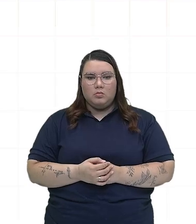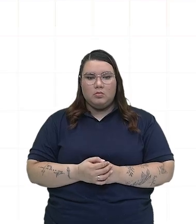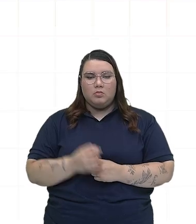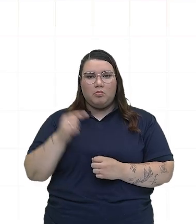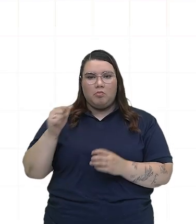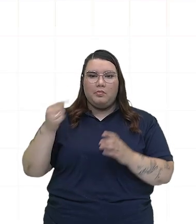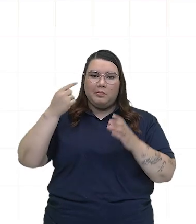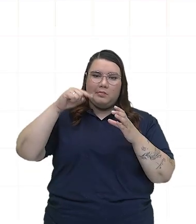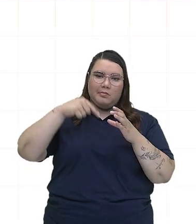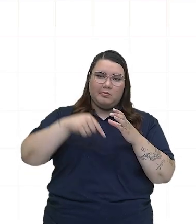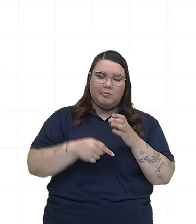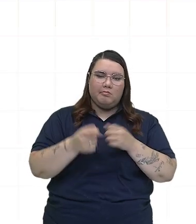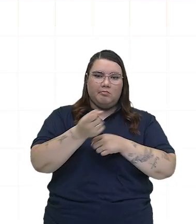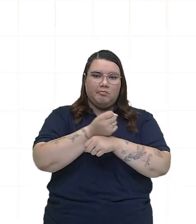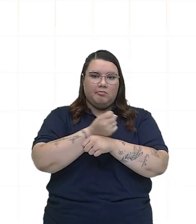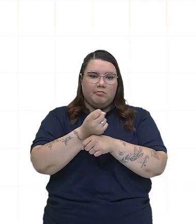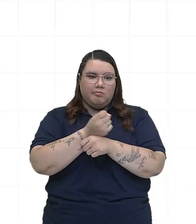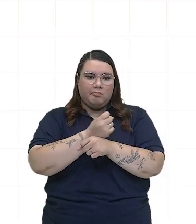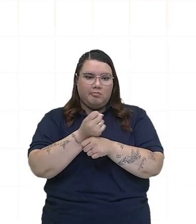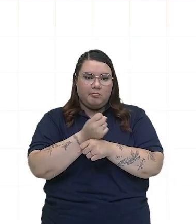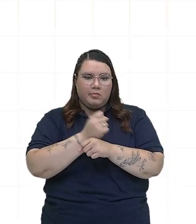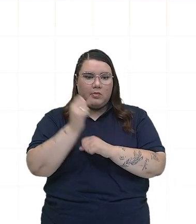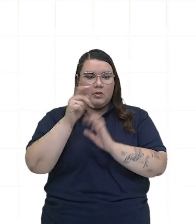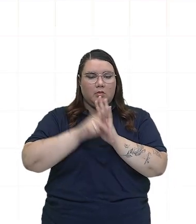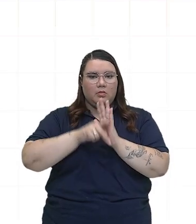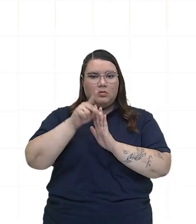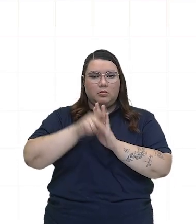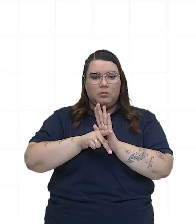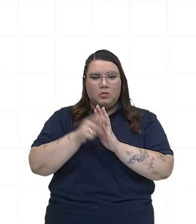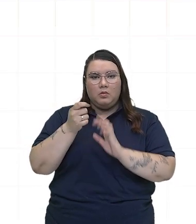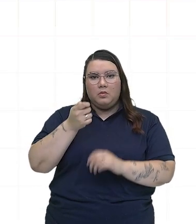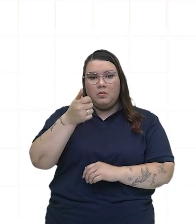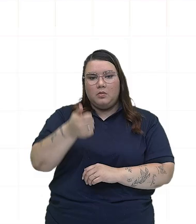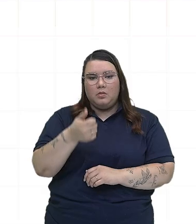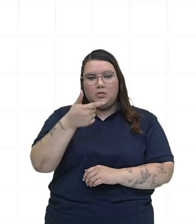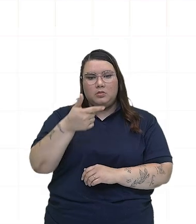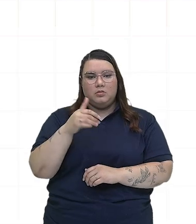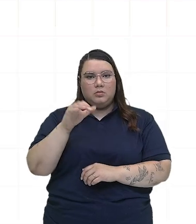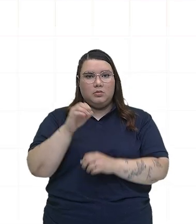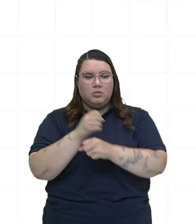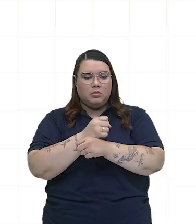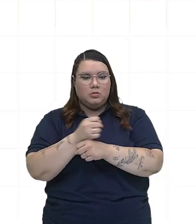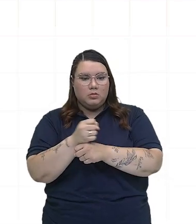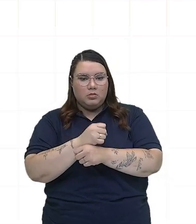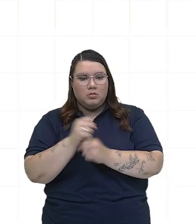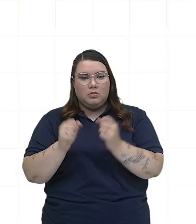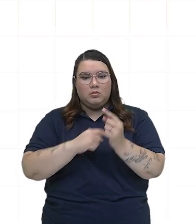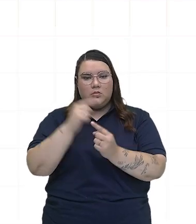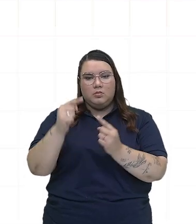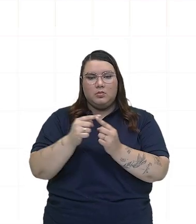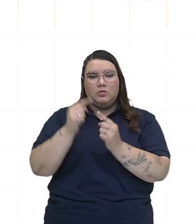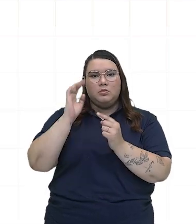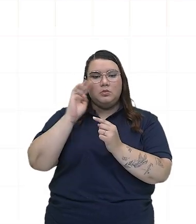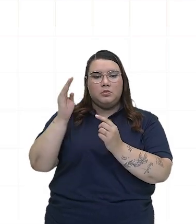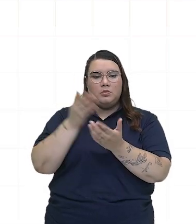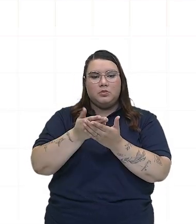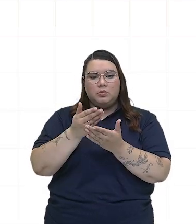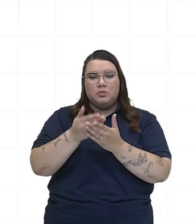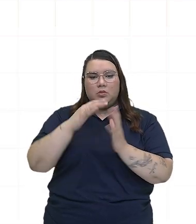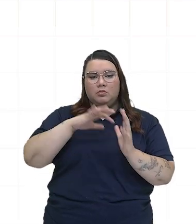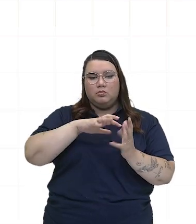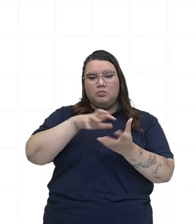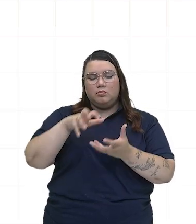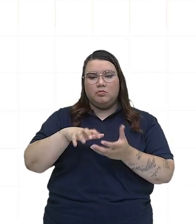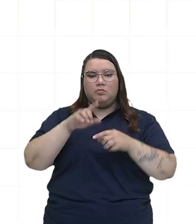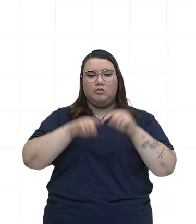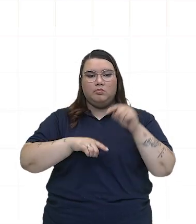Essa perfuração fez parte aí de um projeto que durou quase 20 anos e o objetivo era estudar a crosta